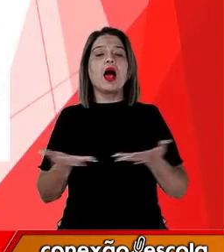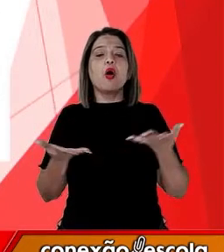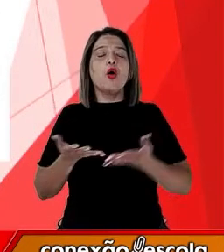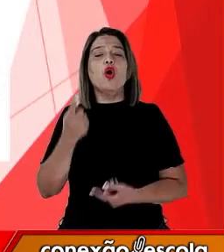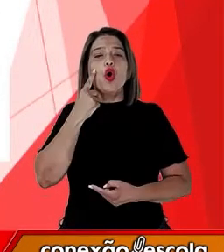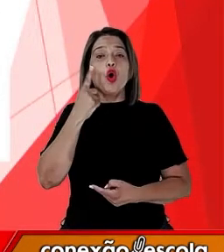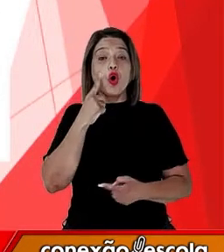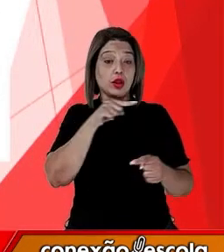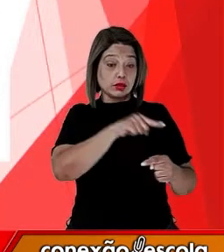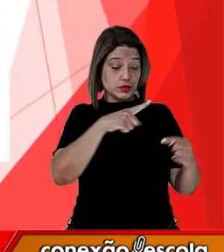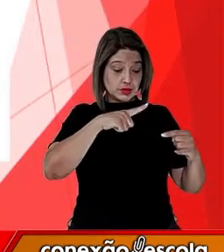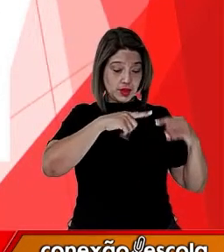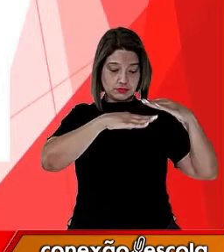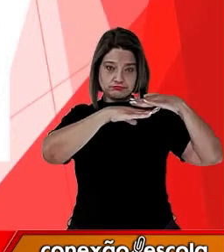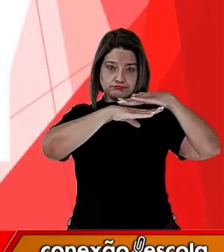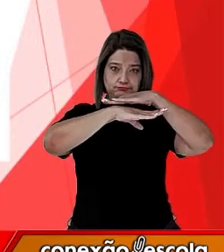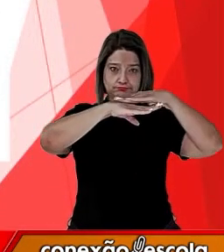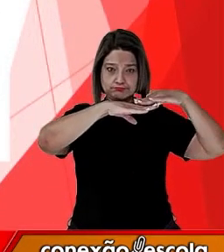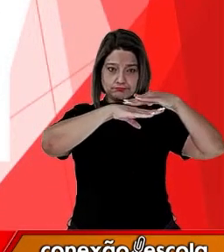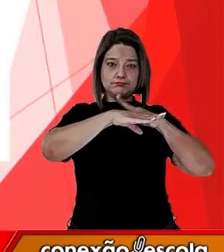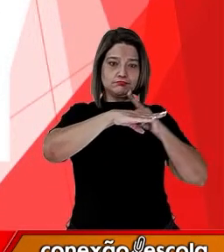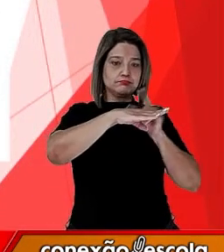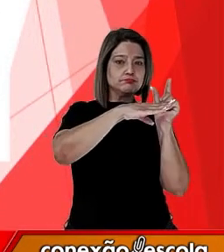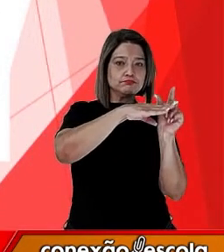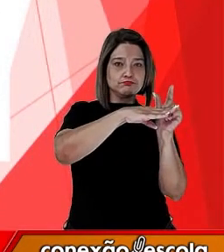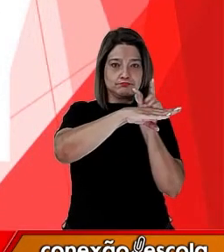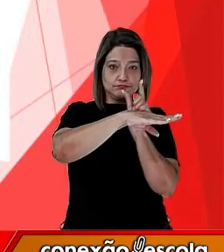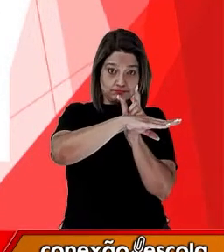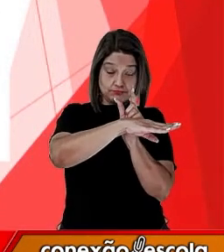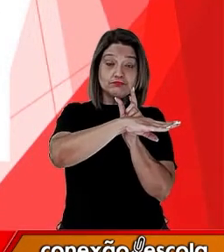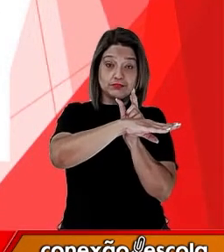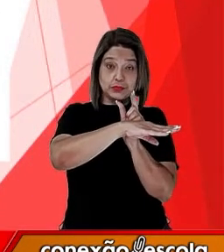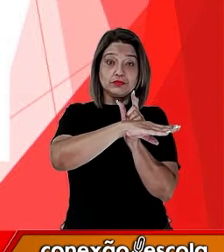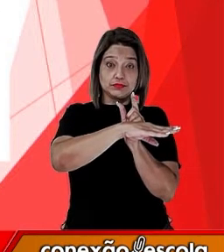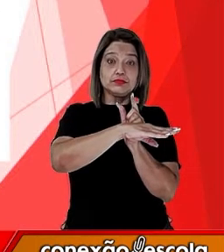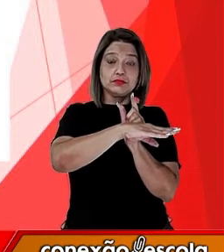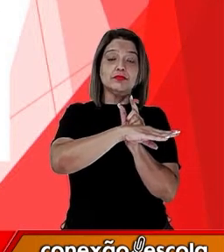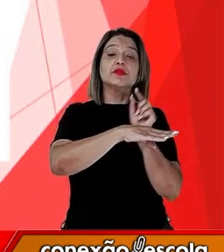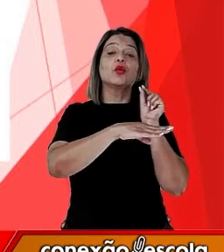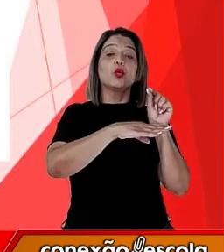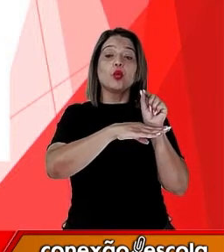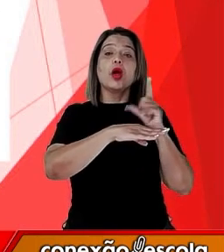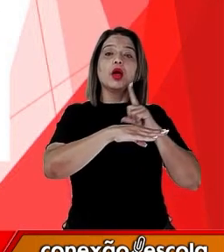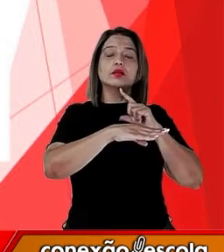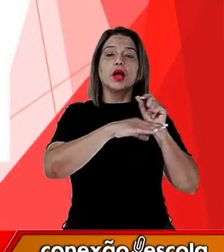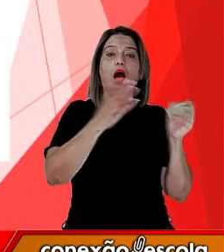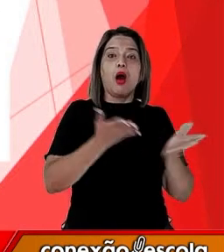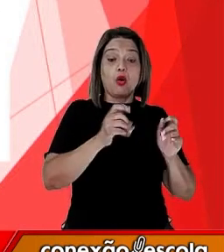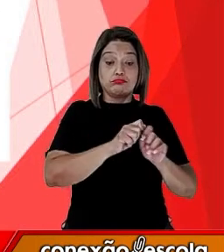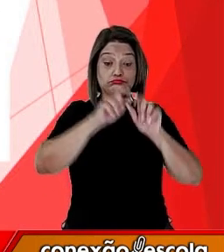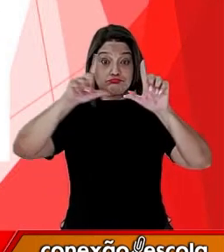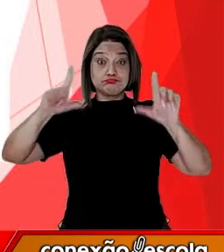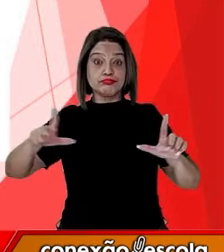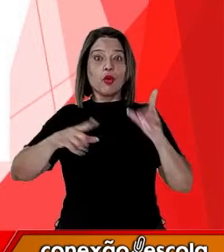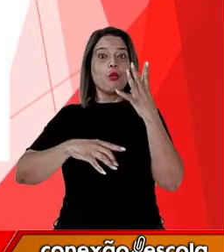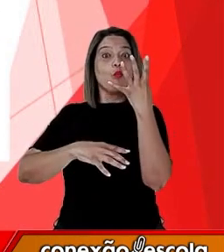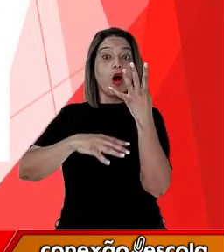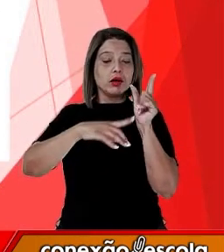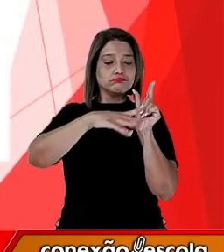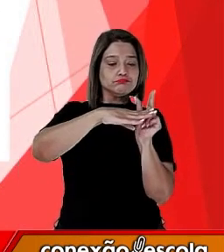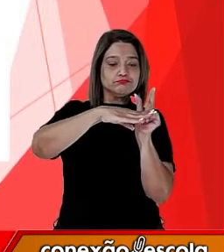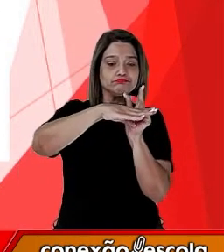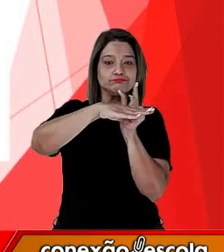da base, que era só 2 unidades de lado de quadrado, foi ampliado para 4, ou seja,